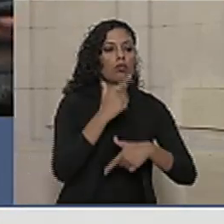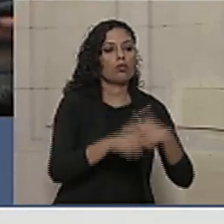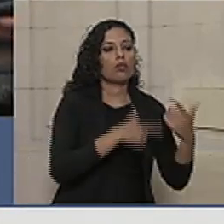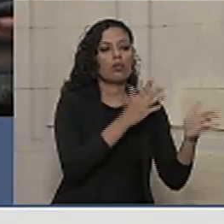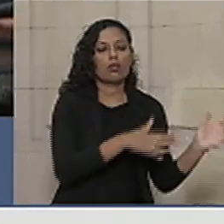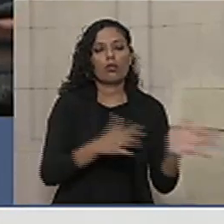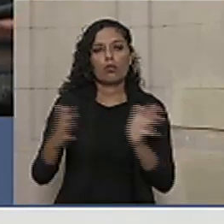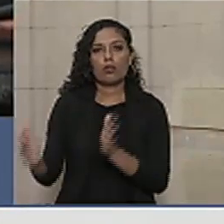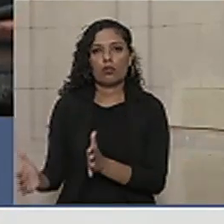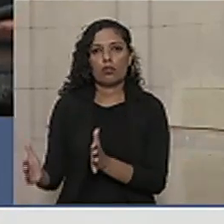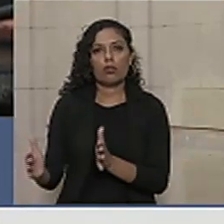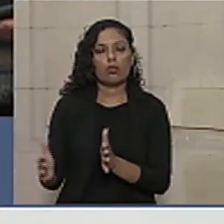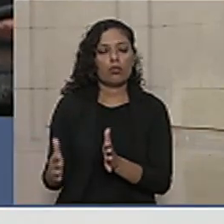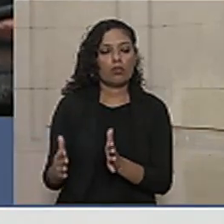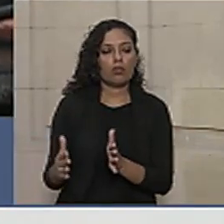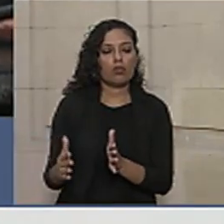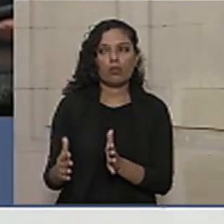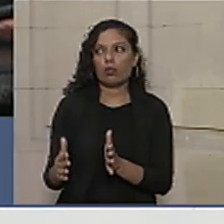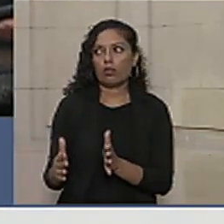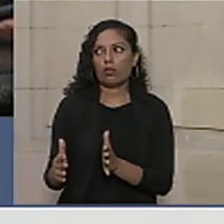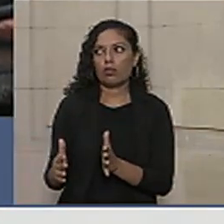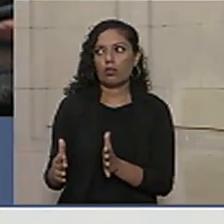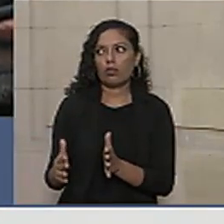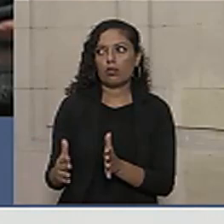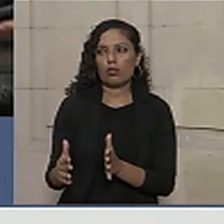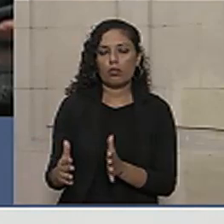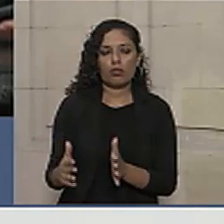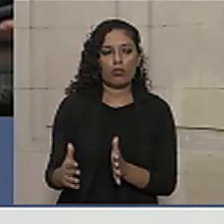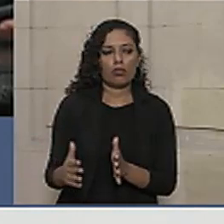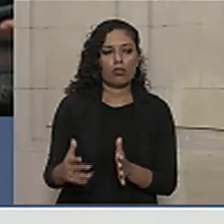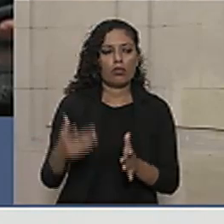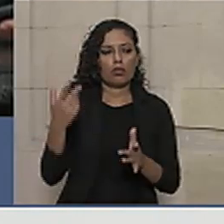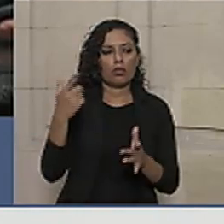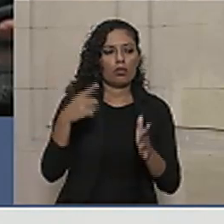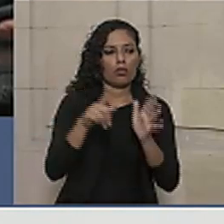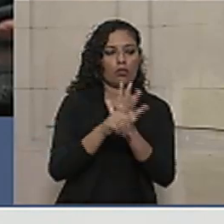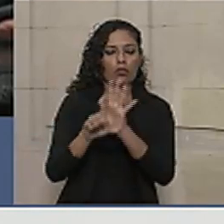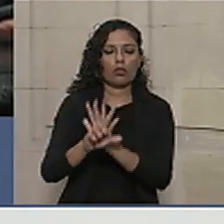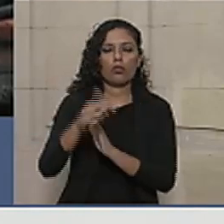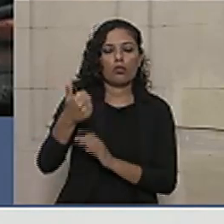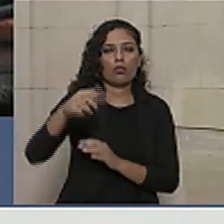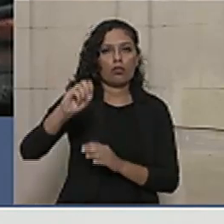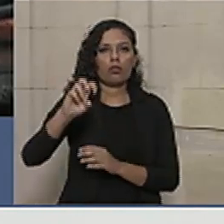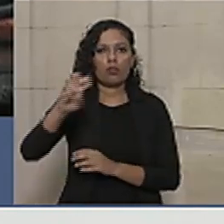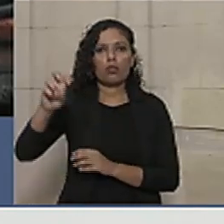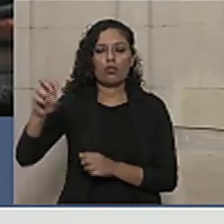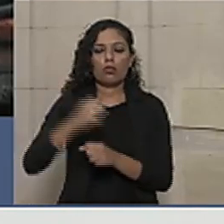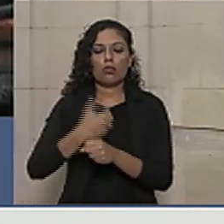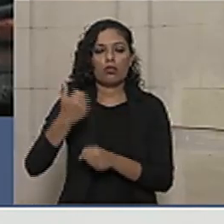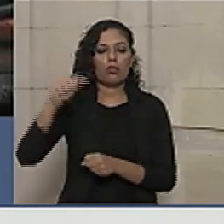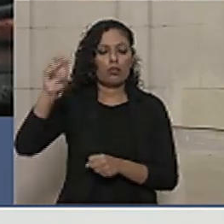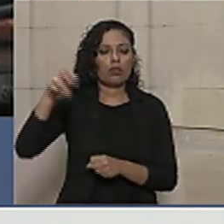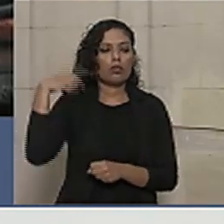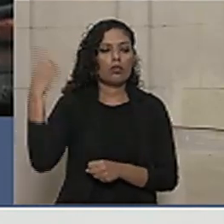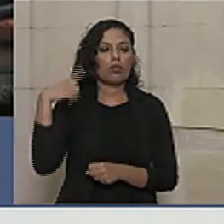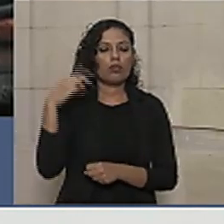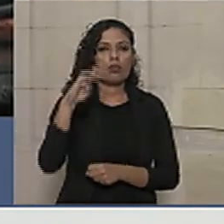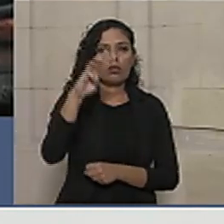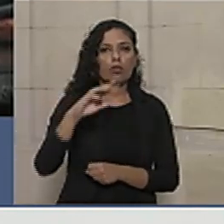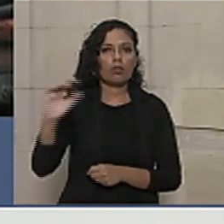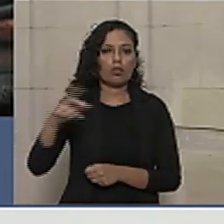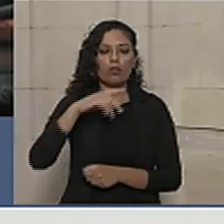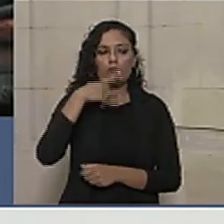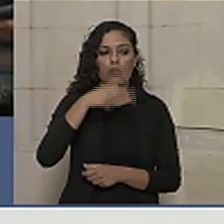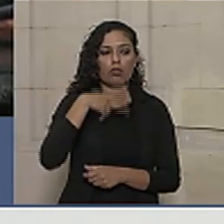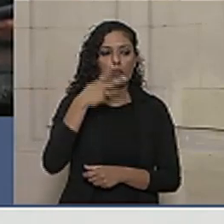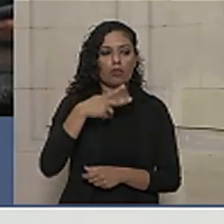ordem. Em relação ao projeto 1055-2015, de autoria do deputado Valdec Carneiro,